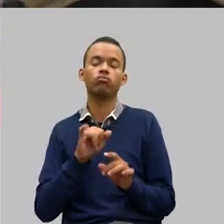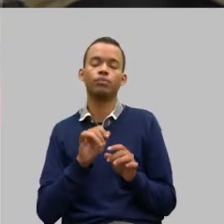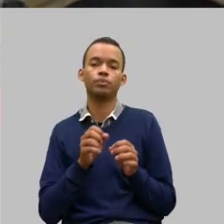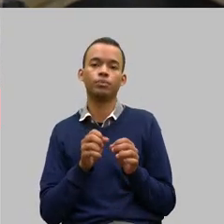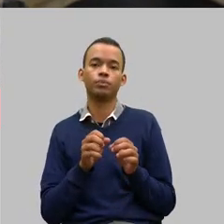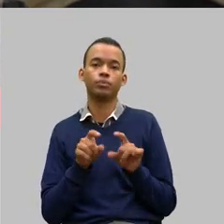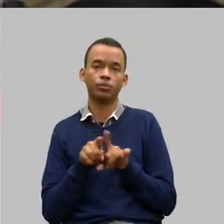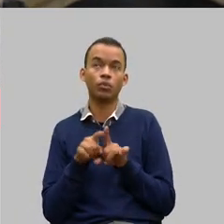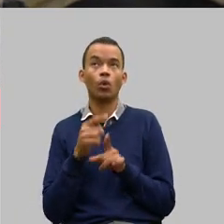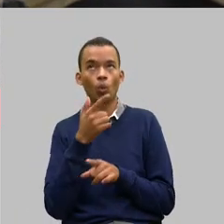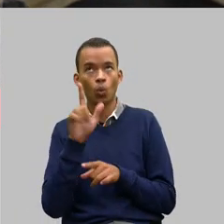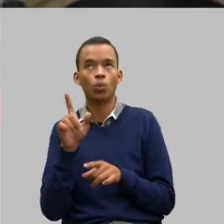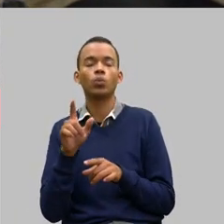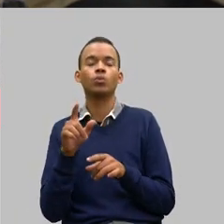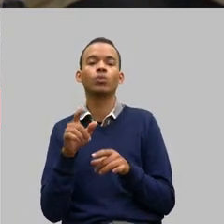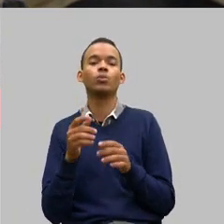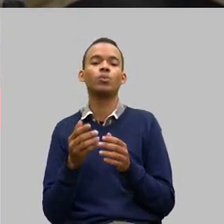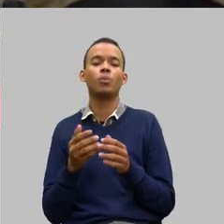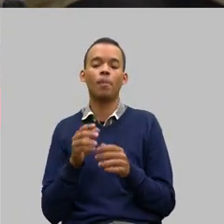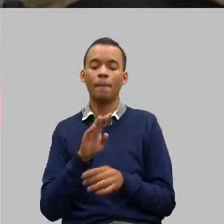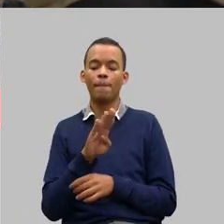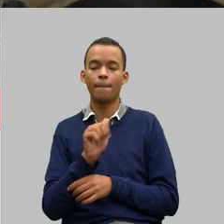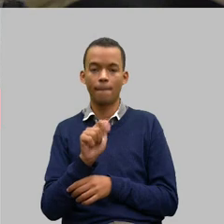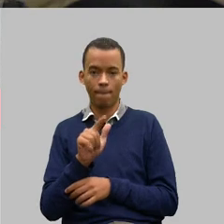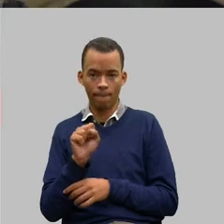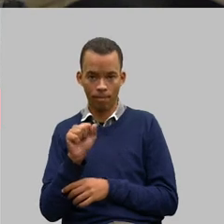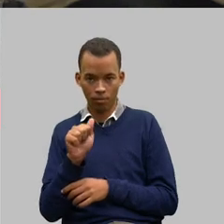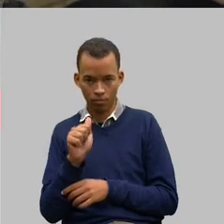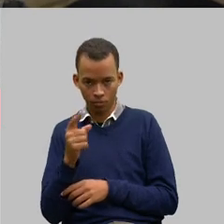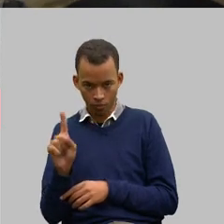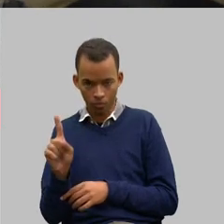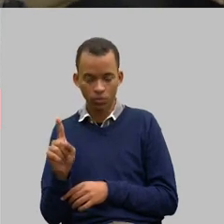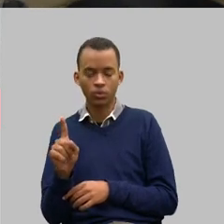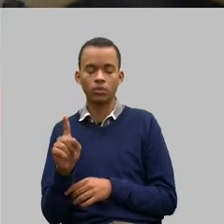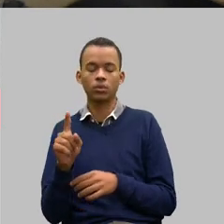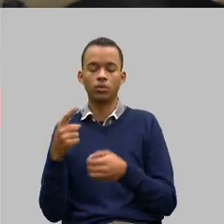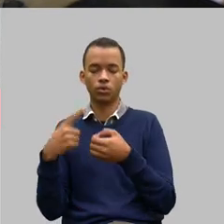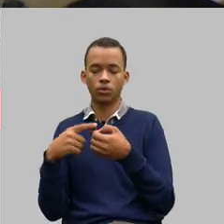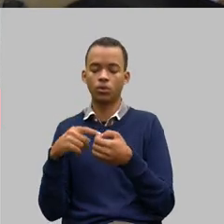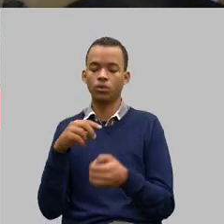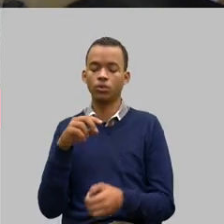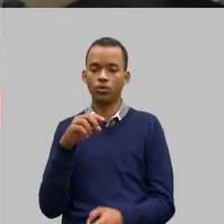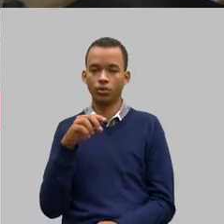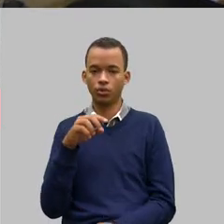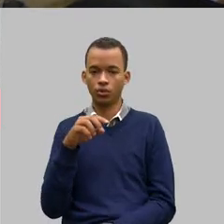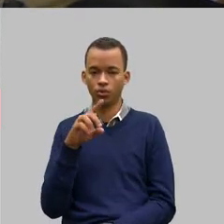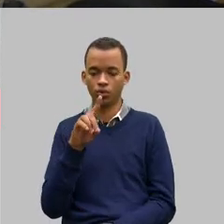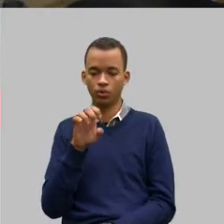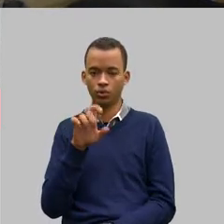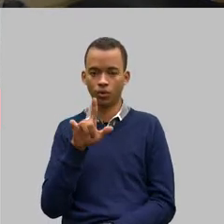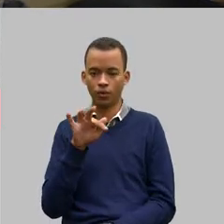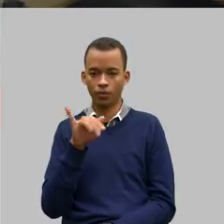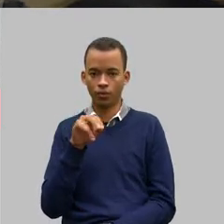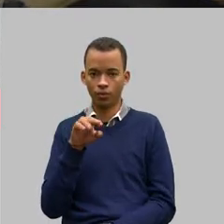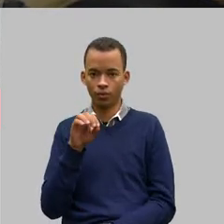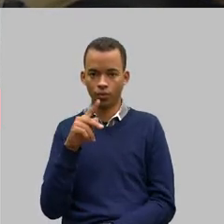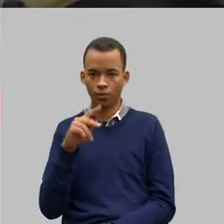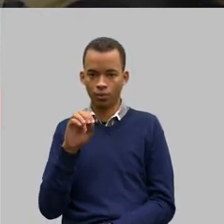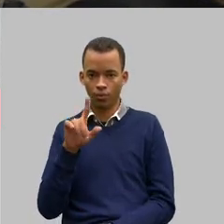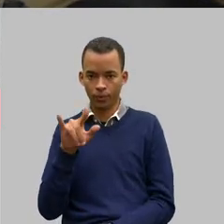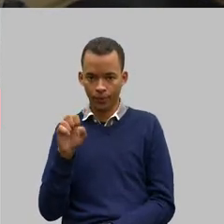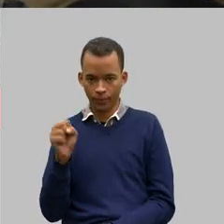balsas e nefin Nopolis Deputado aí dois pontos né a gente tem conversas aí com com o governo federal né em relação à própria